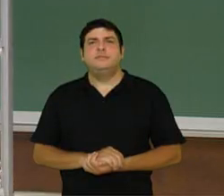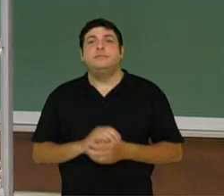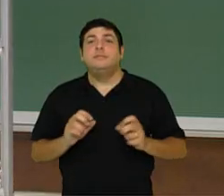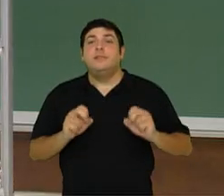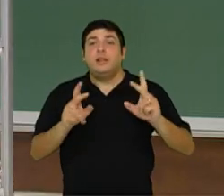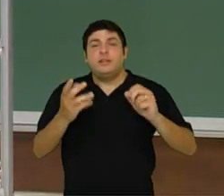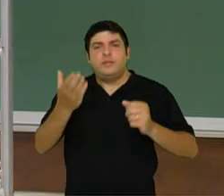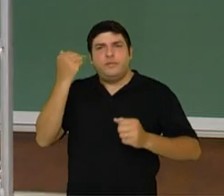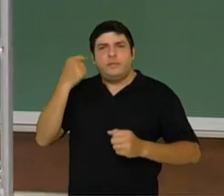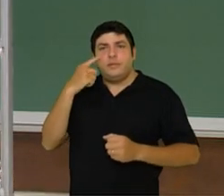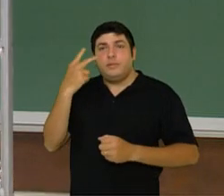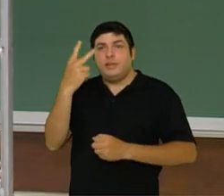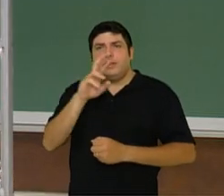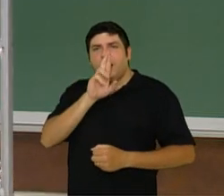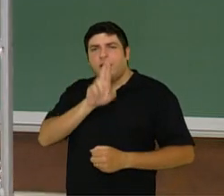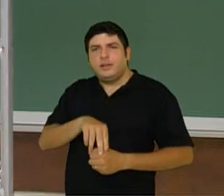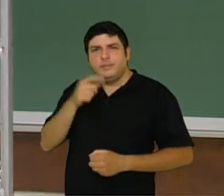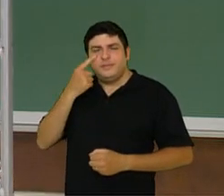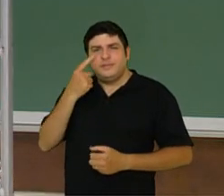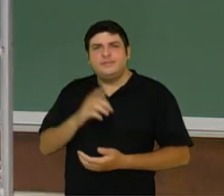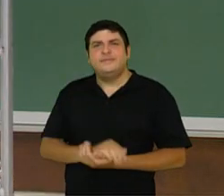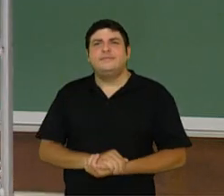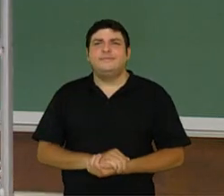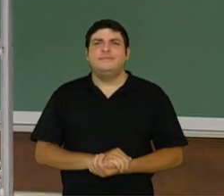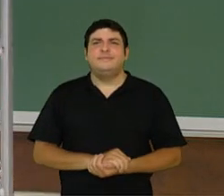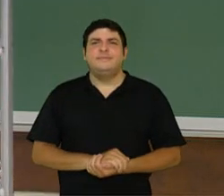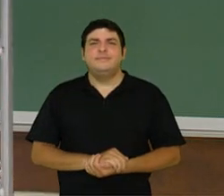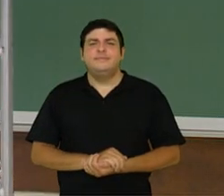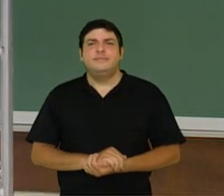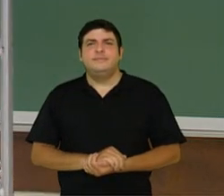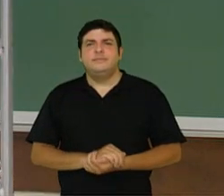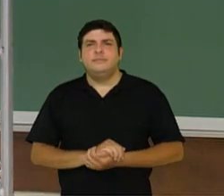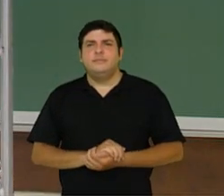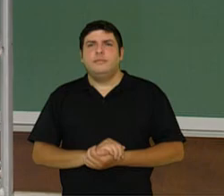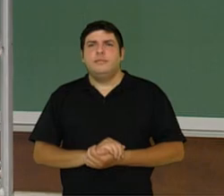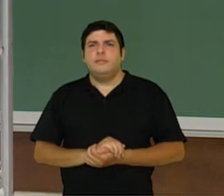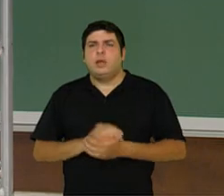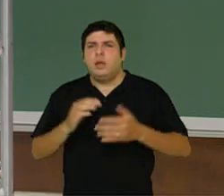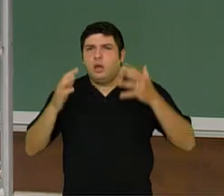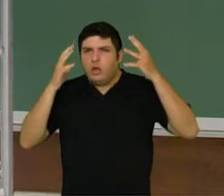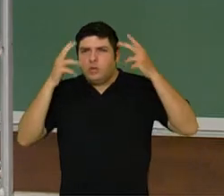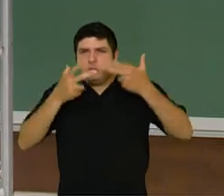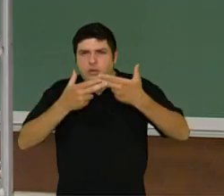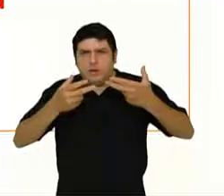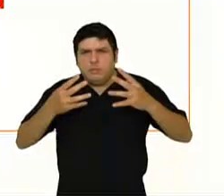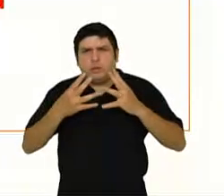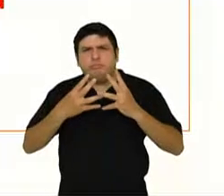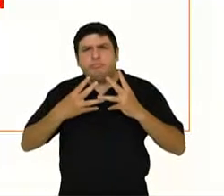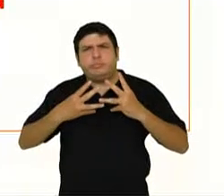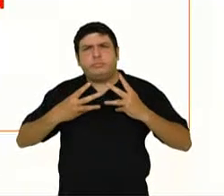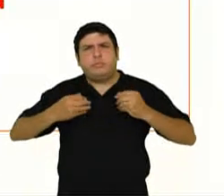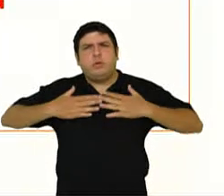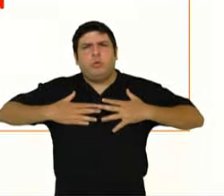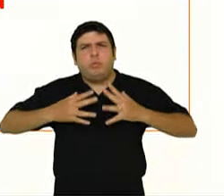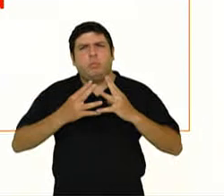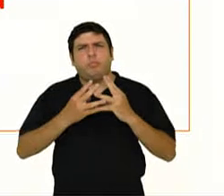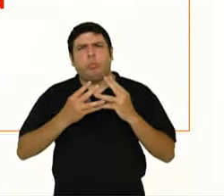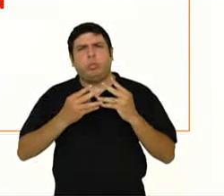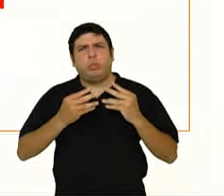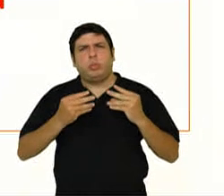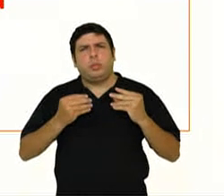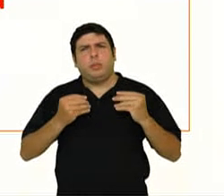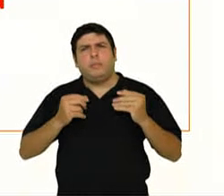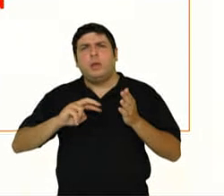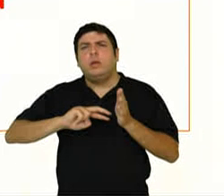Vamos lá então, vamos ver o que você respondeu para mim? Então veja, os animais se desfazendo aos poucos, né? Mostram que não